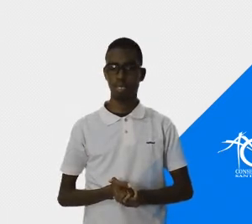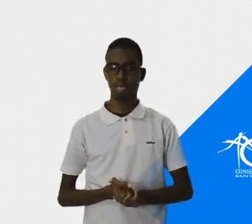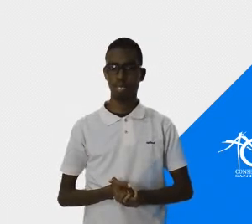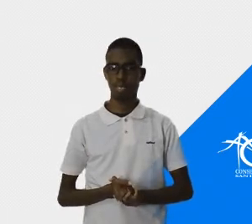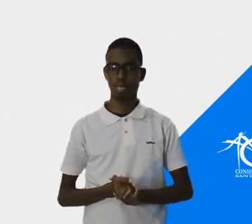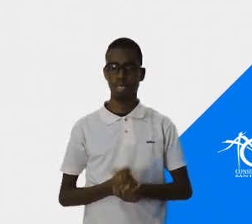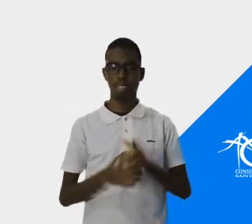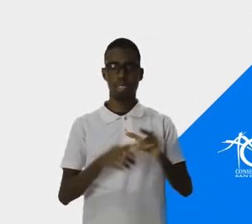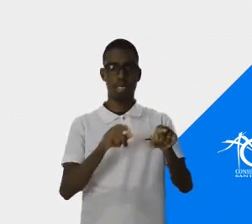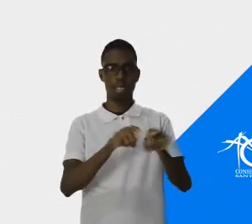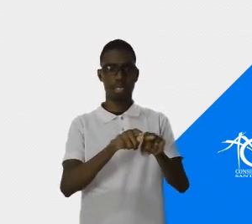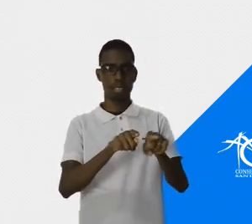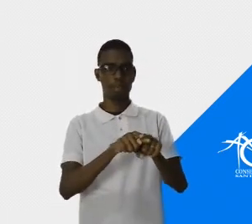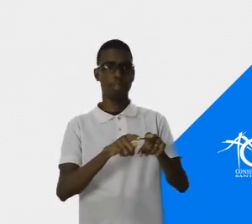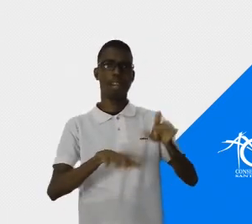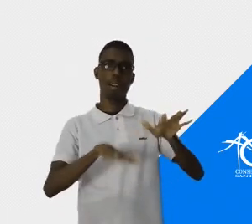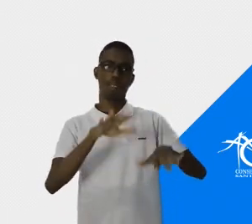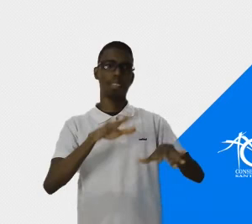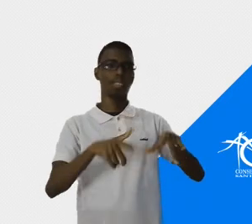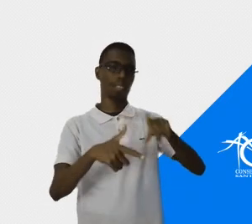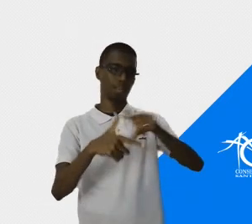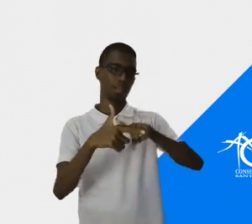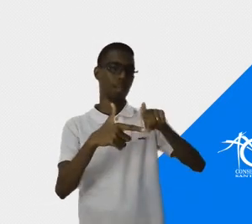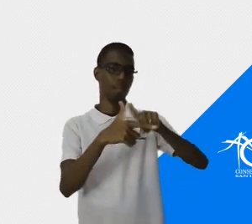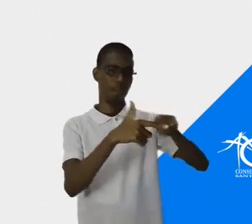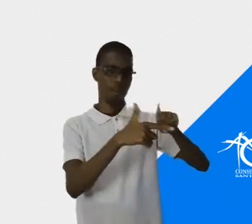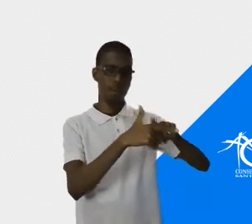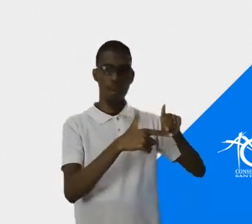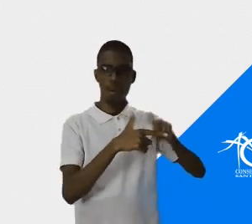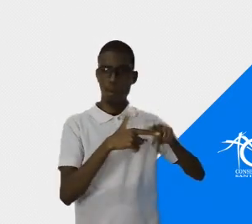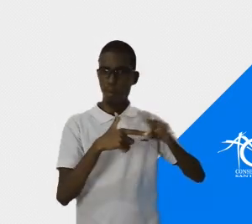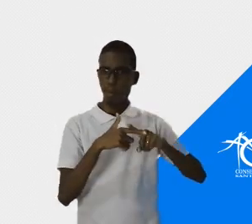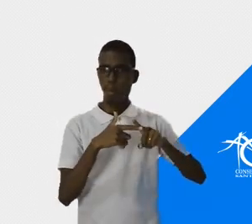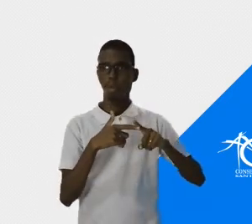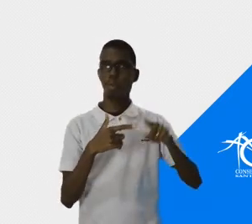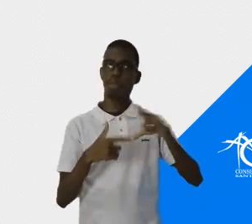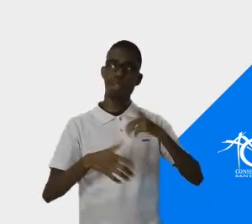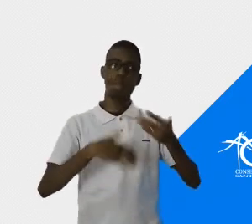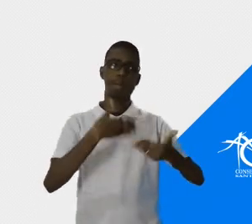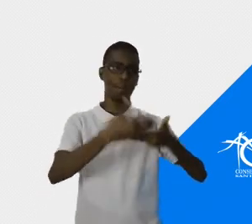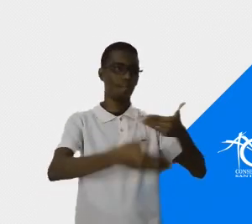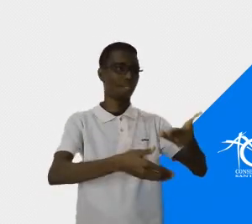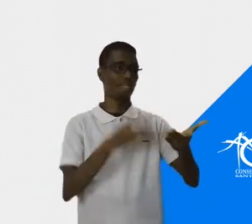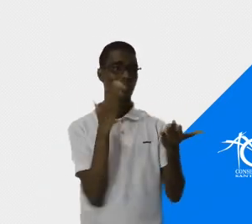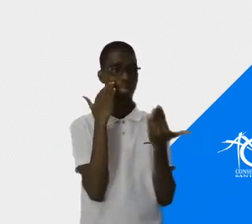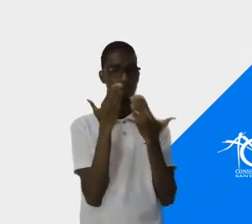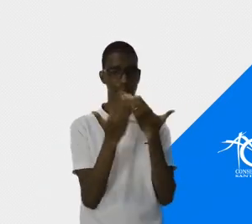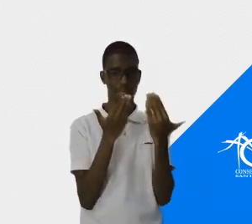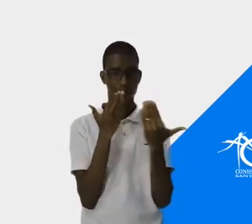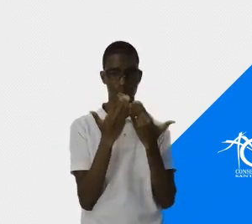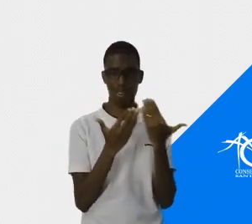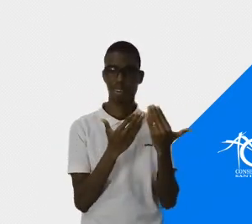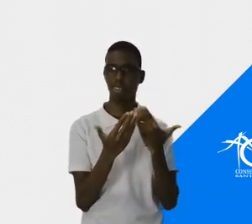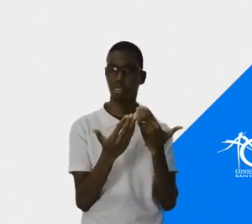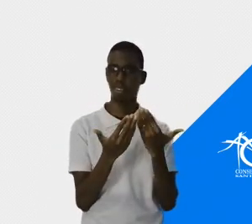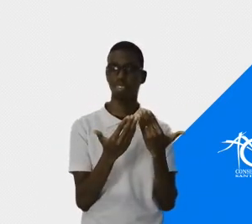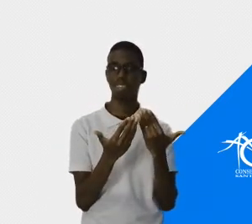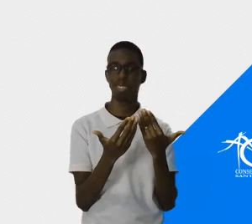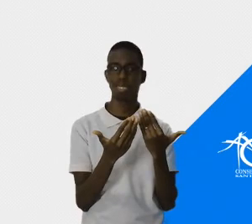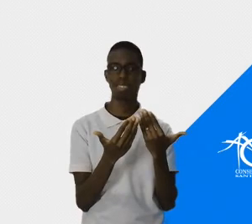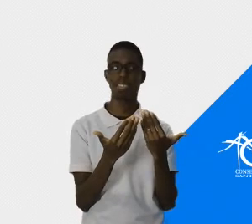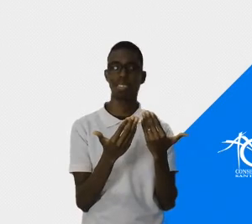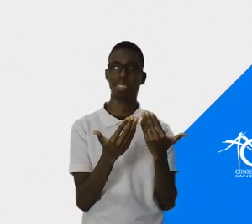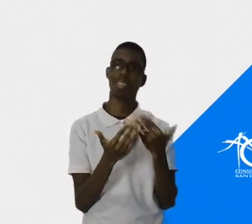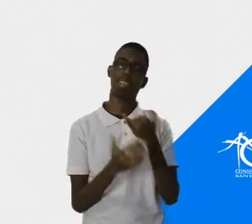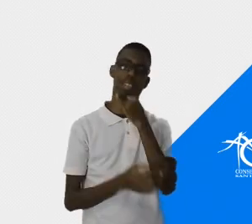relação ambiente, processo de resposta e condições psicológicas que nós vimos no slide anterior, deriva de fatores psicofisiológicos. Por exemplo,